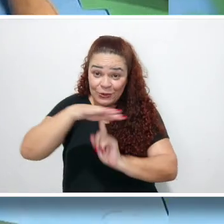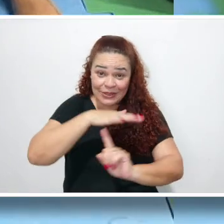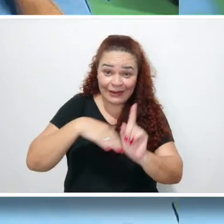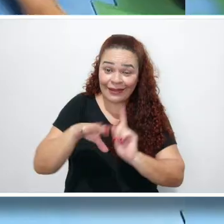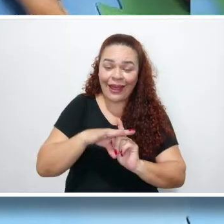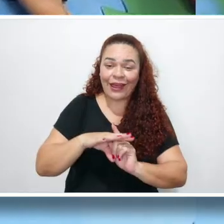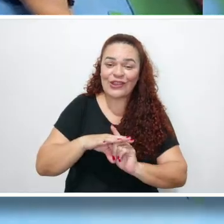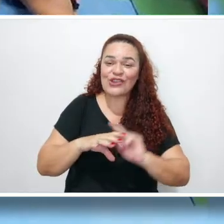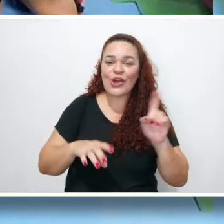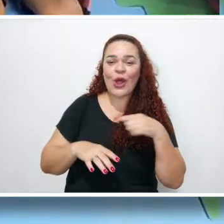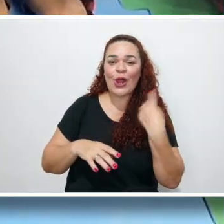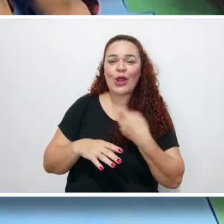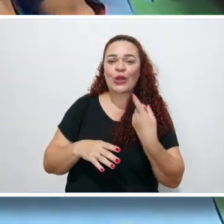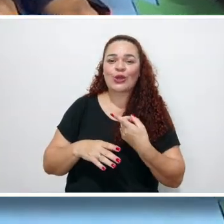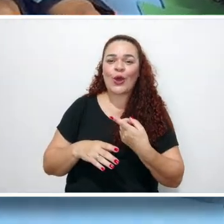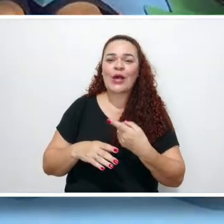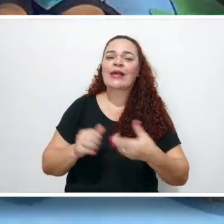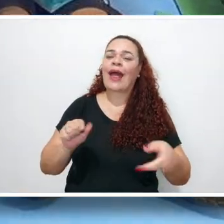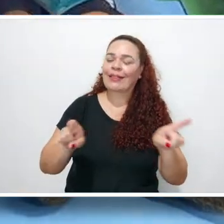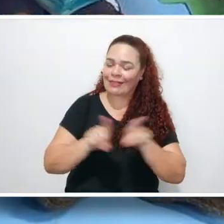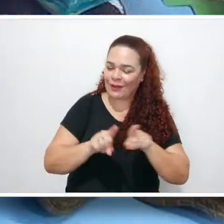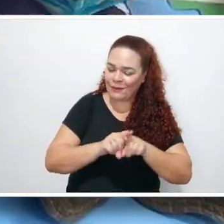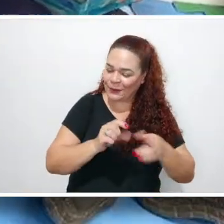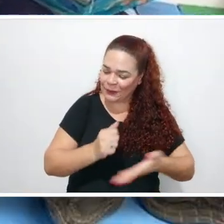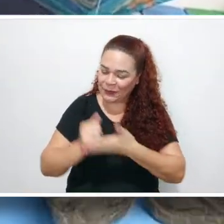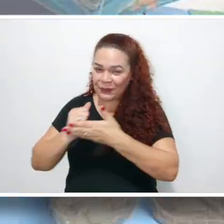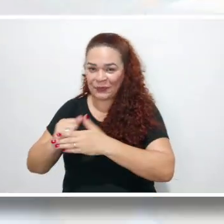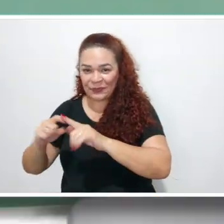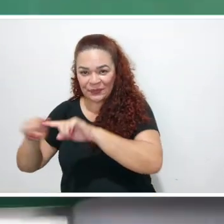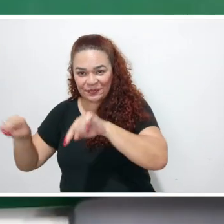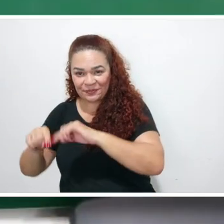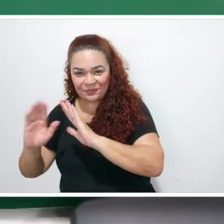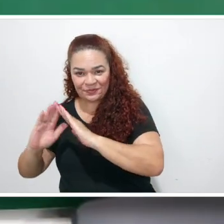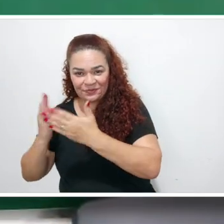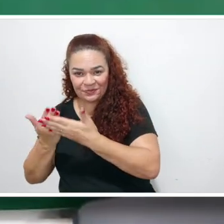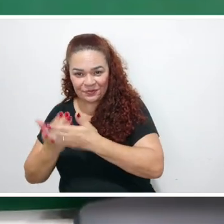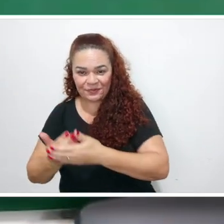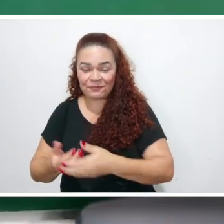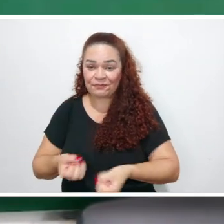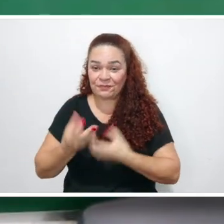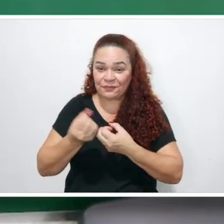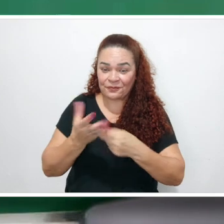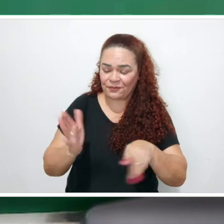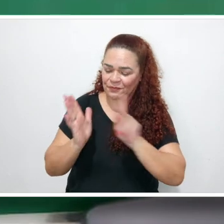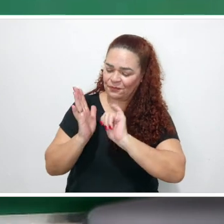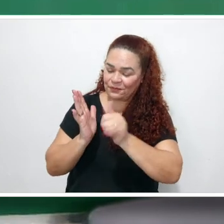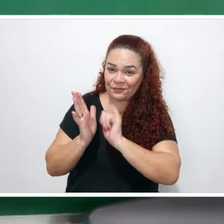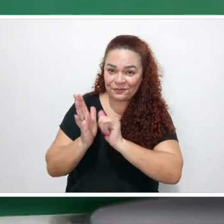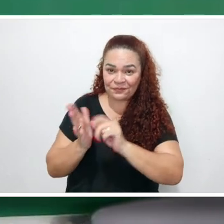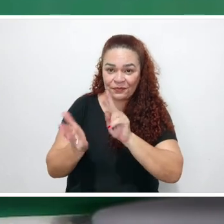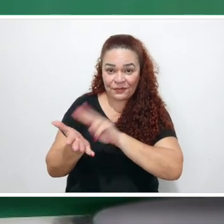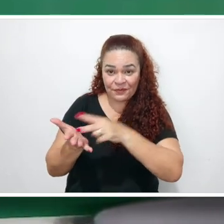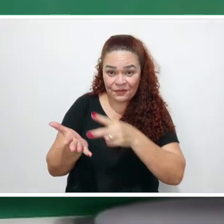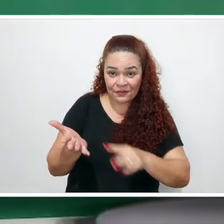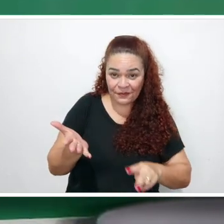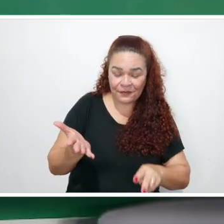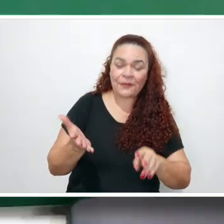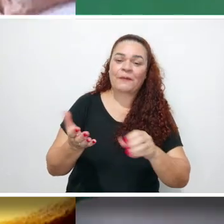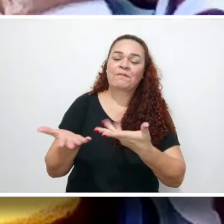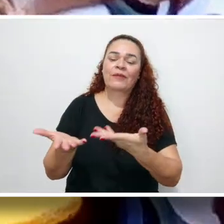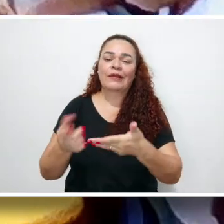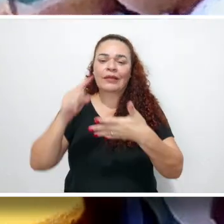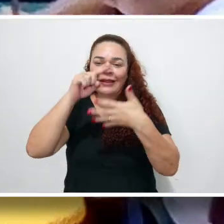parte da humanidade e nós trazemos isso para a sala de aula, com contos, poesias, lendas,